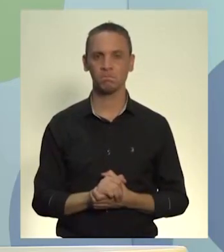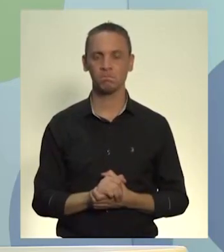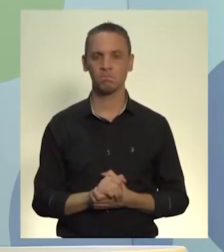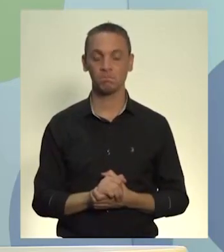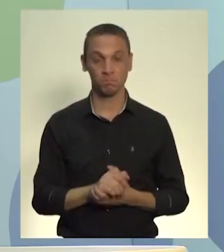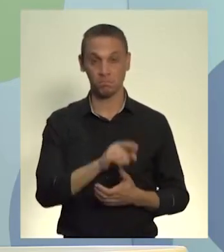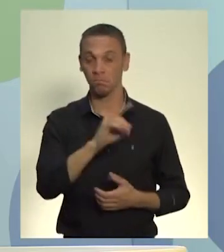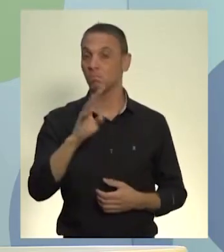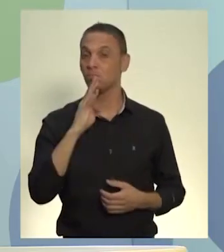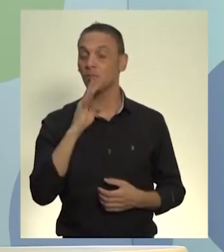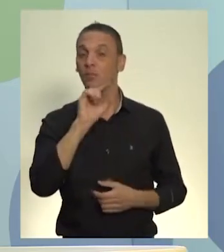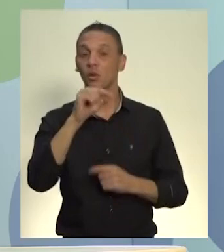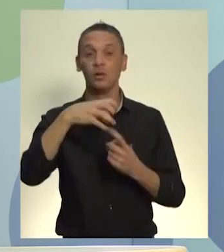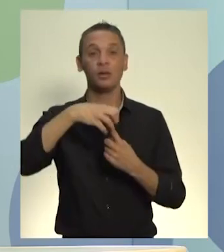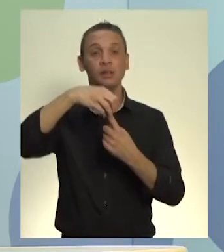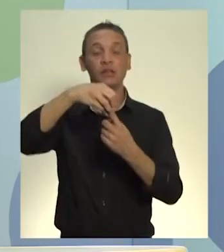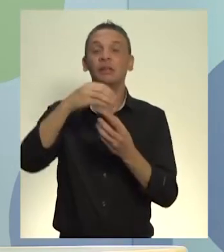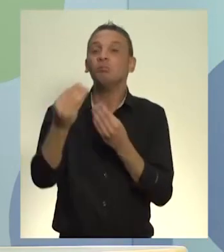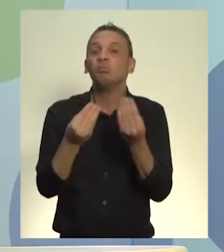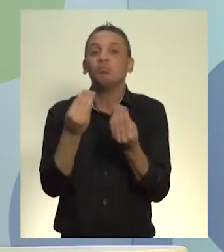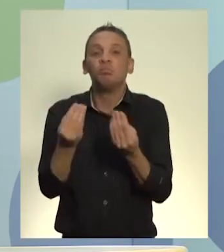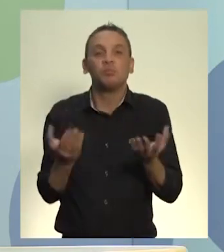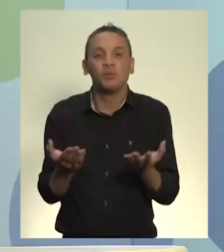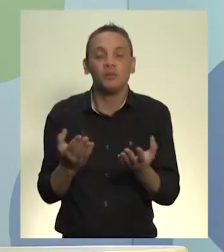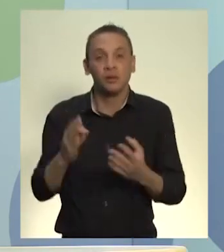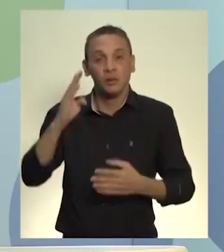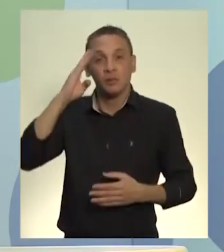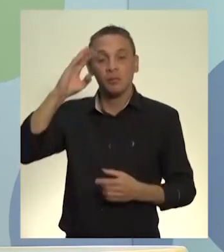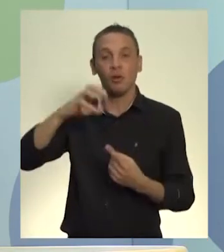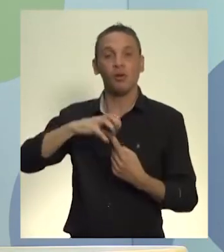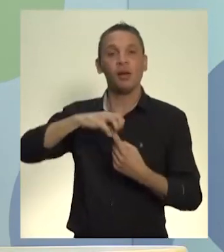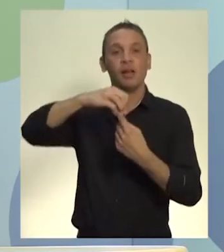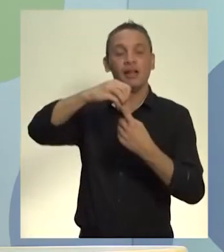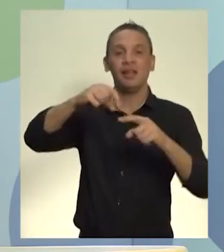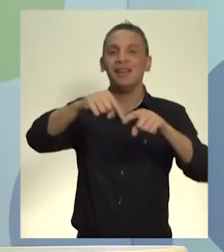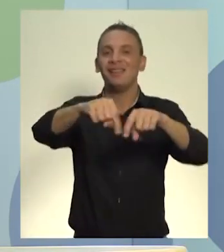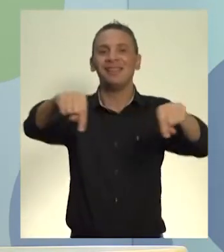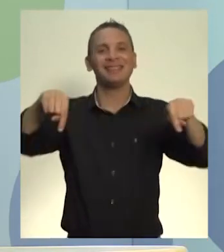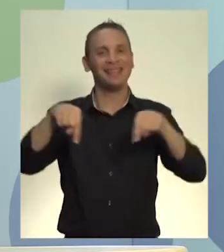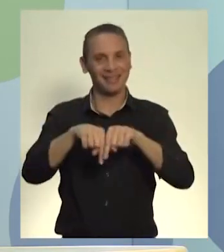que vocês conhecem. A gente traz principalmente a questão do líder de turma na